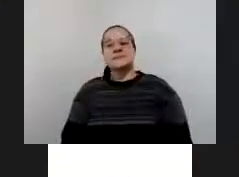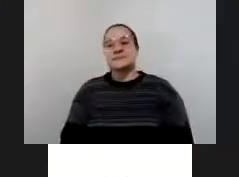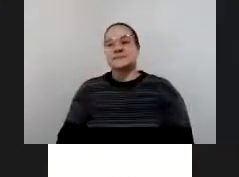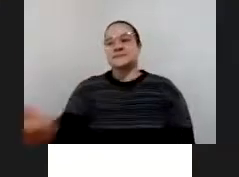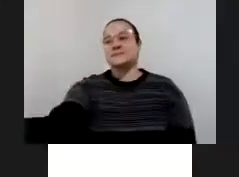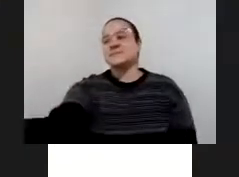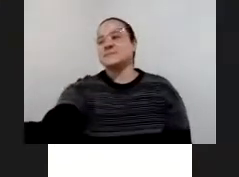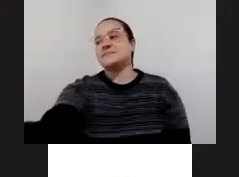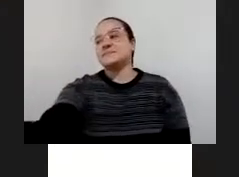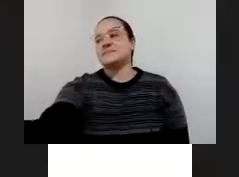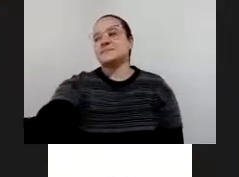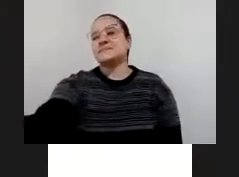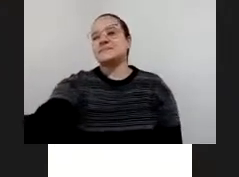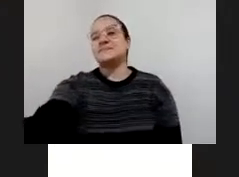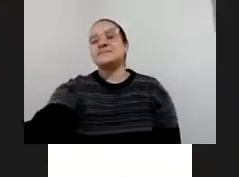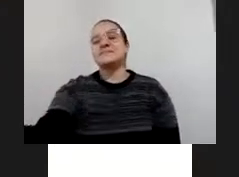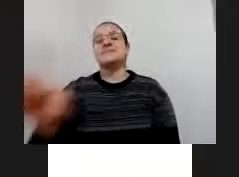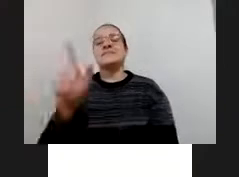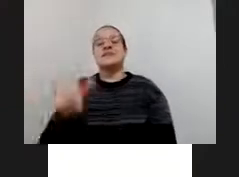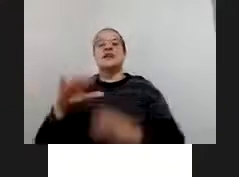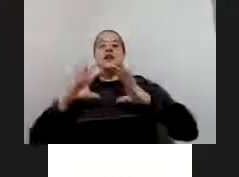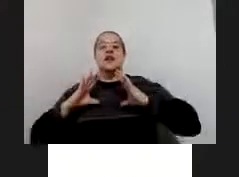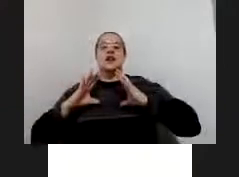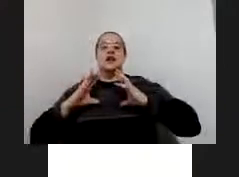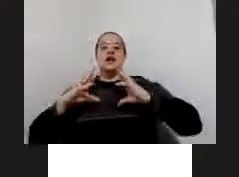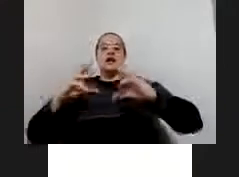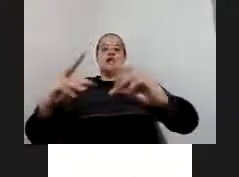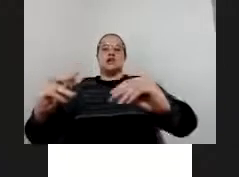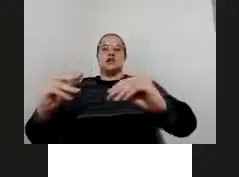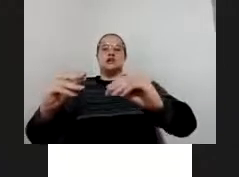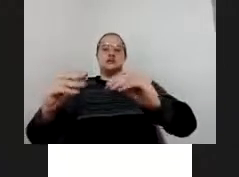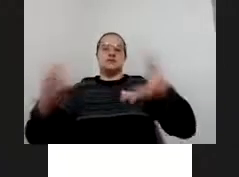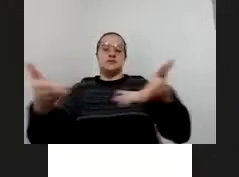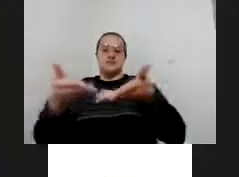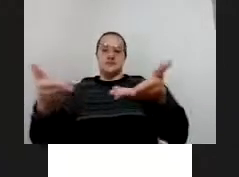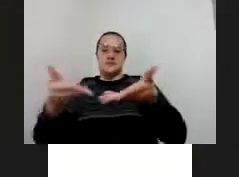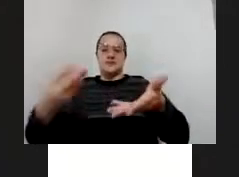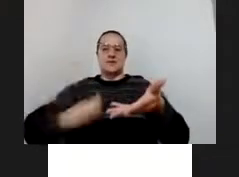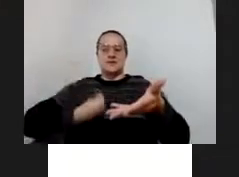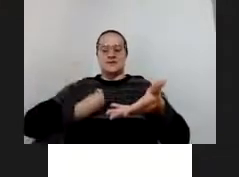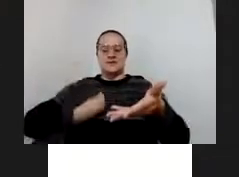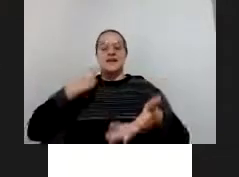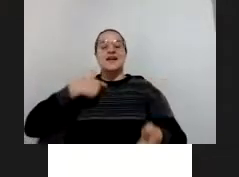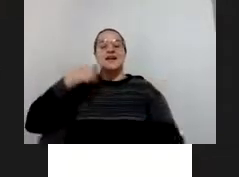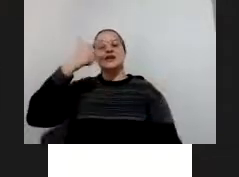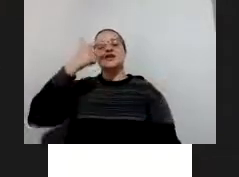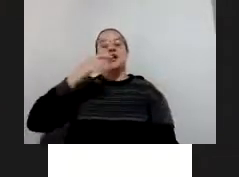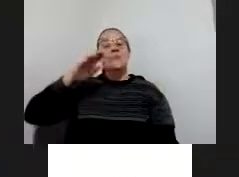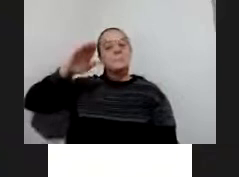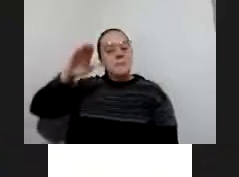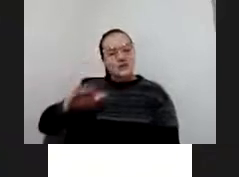Então, bom dia para todos aqueles, né, que ainda não falei. E eu sou baixinha, assim, um pouquinho mais alta que a